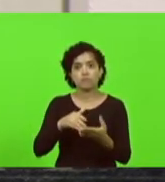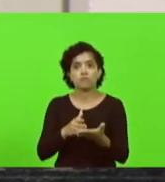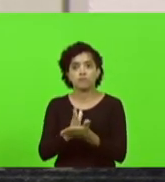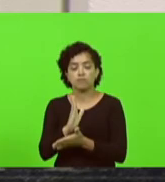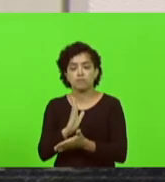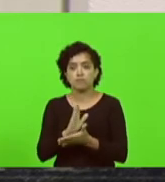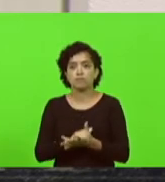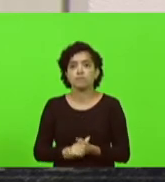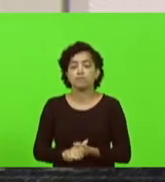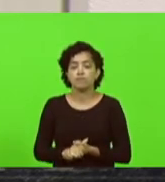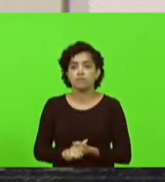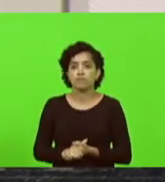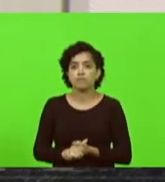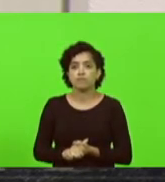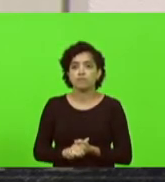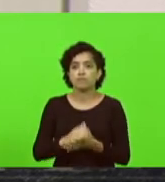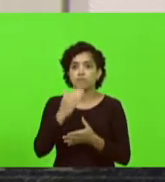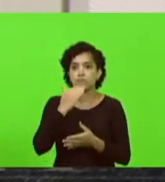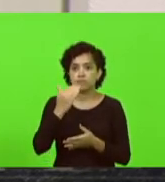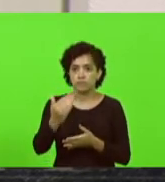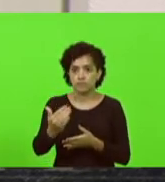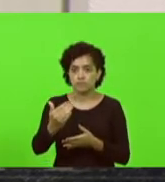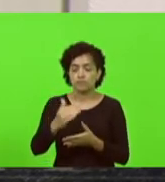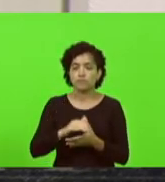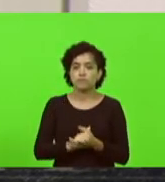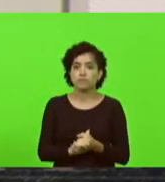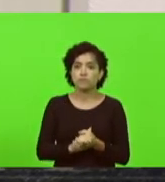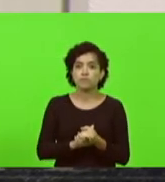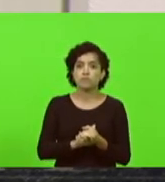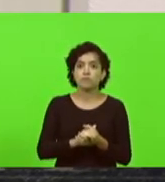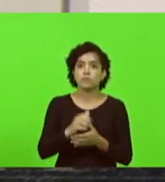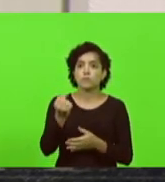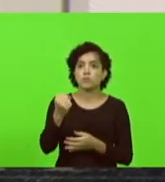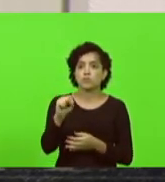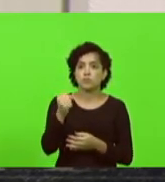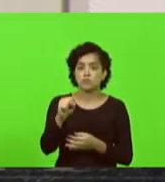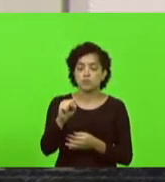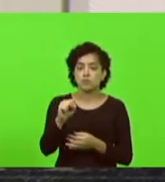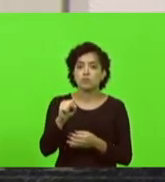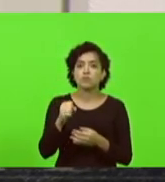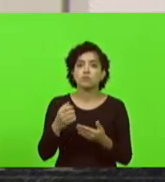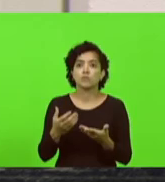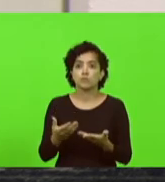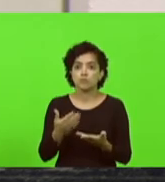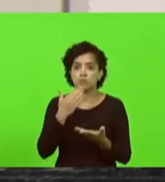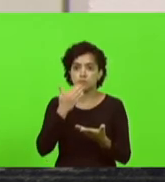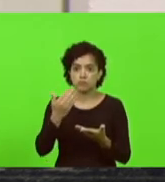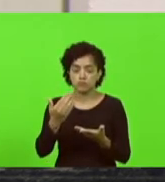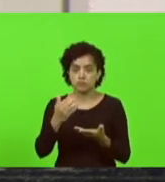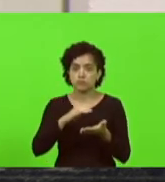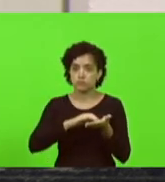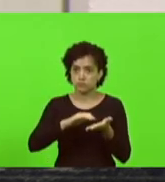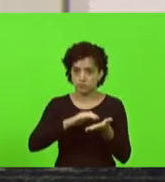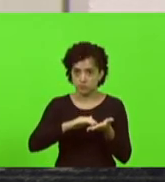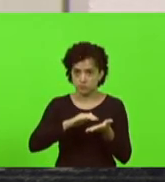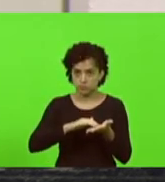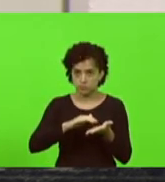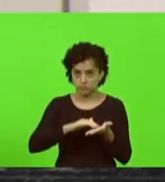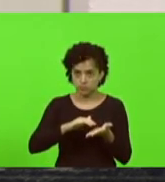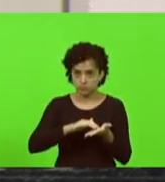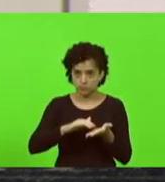aprovado. Pedido de informação número 8, autor, deputado João Amin, solicitando ao secretário de Estado